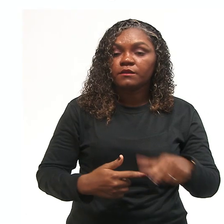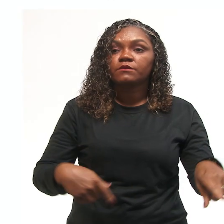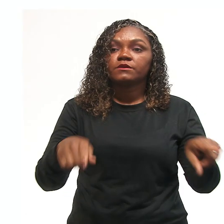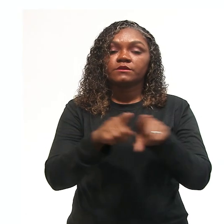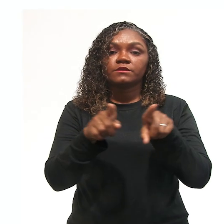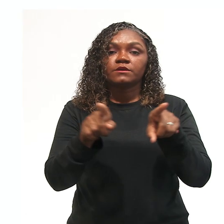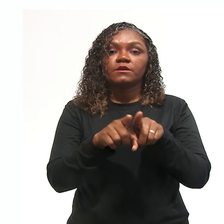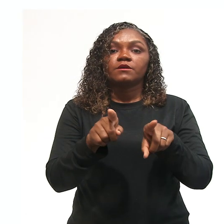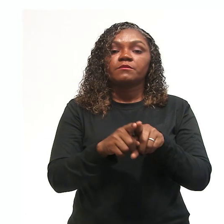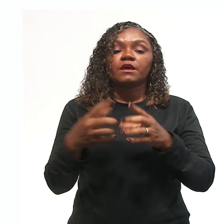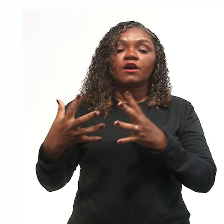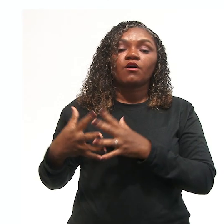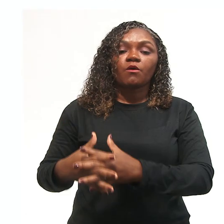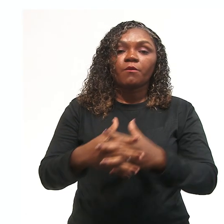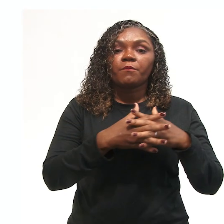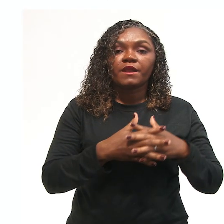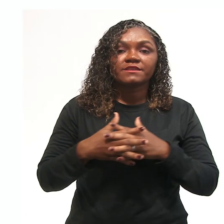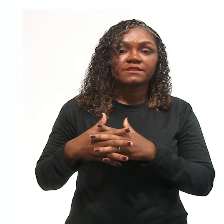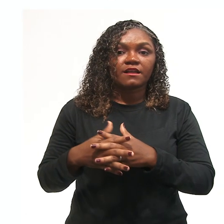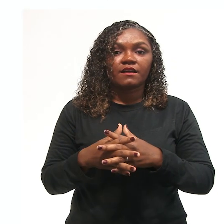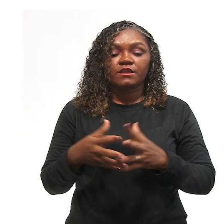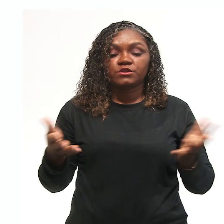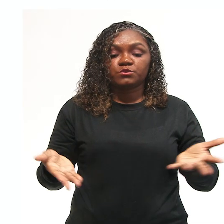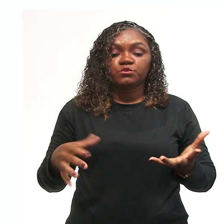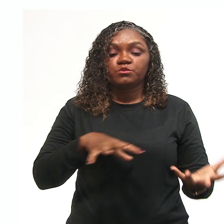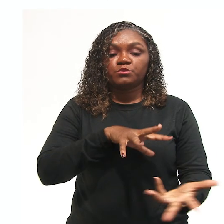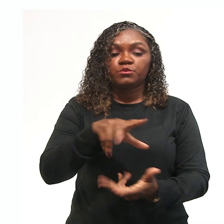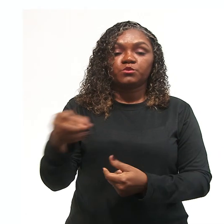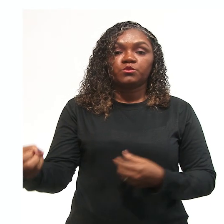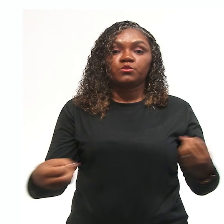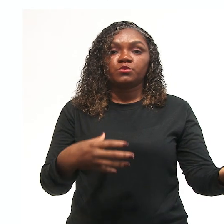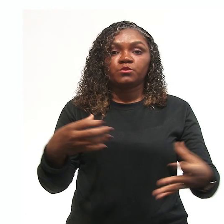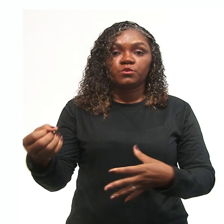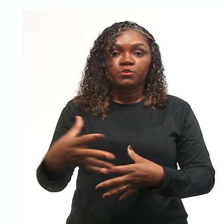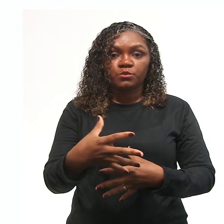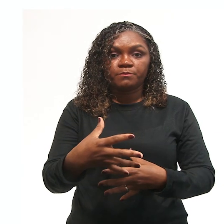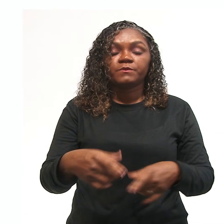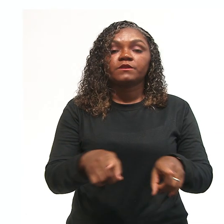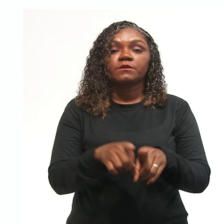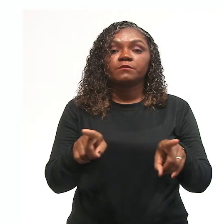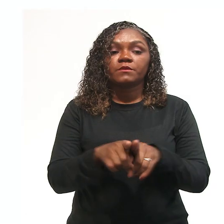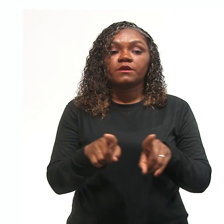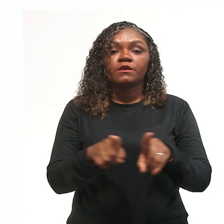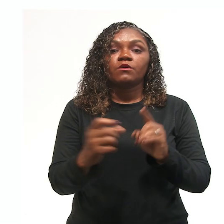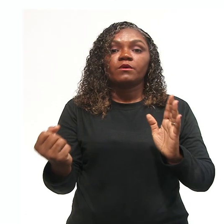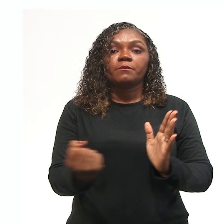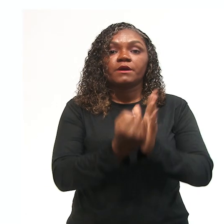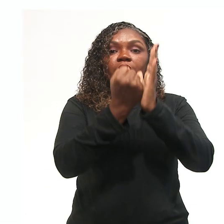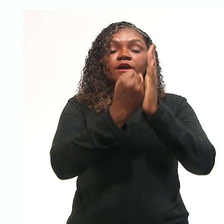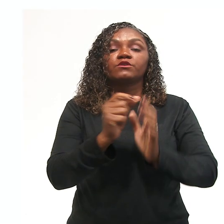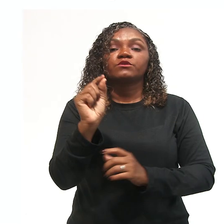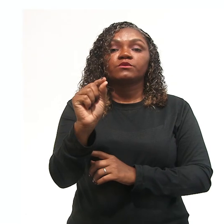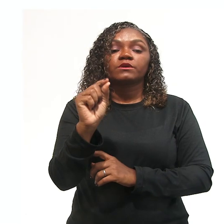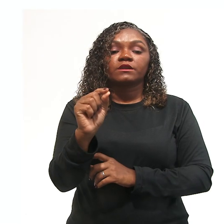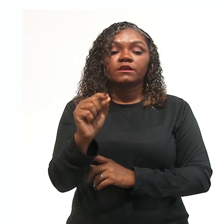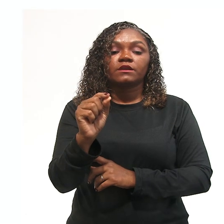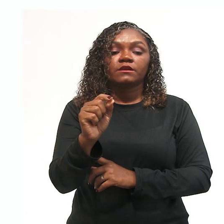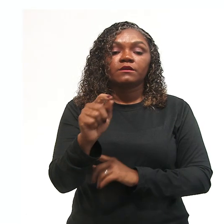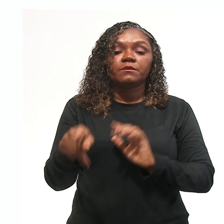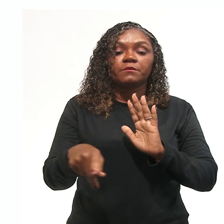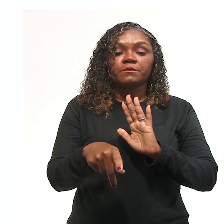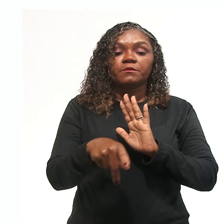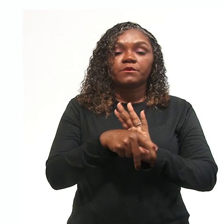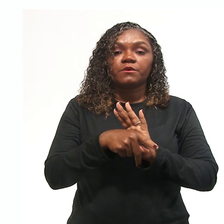a complexidade no mundo contemporâneo e também o impacto da globalização no novo mundo